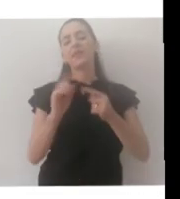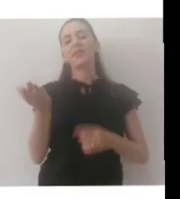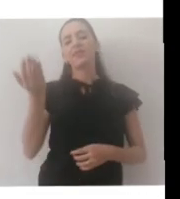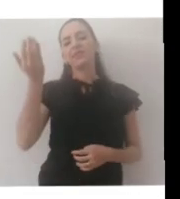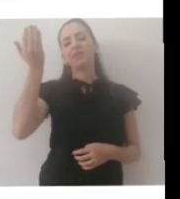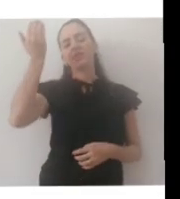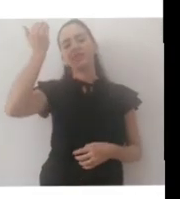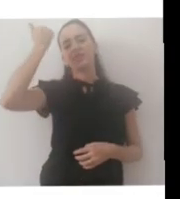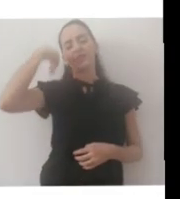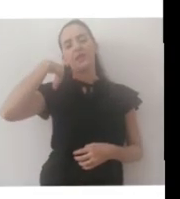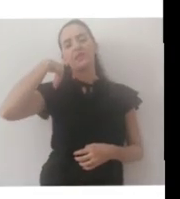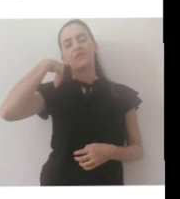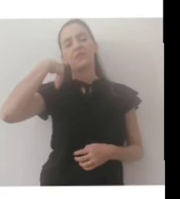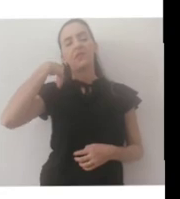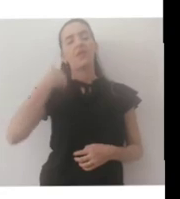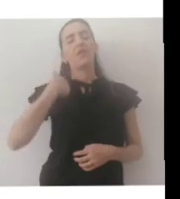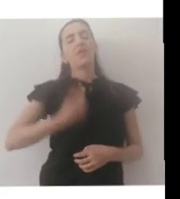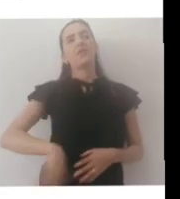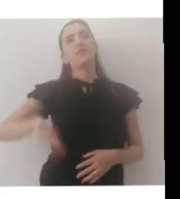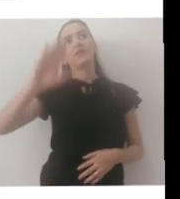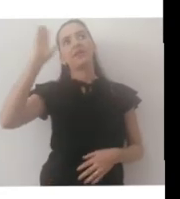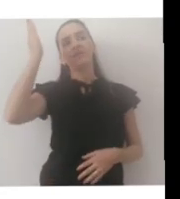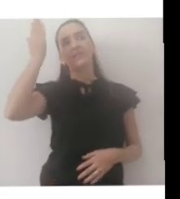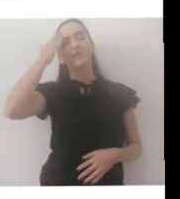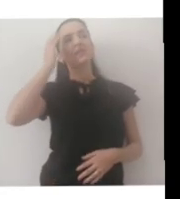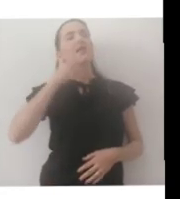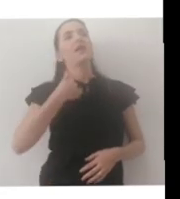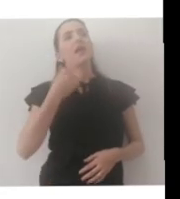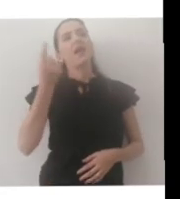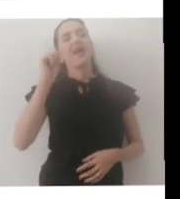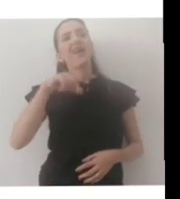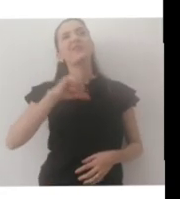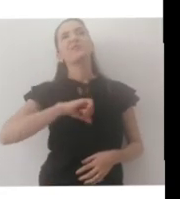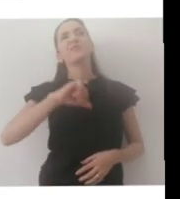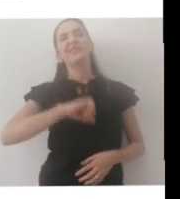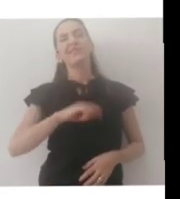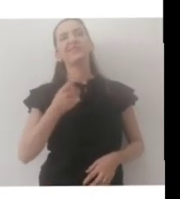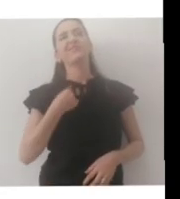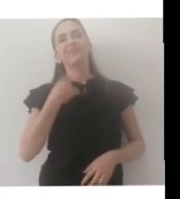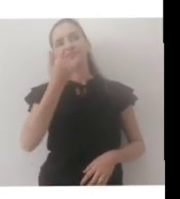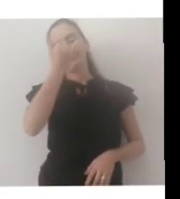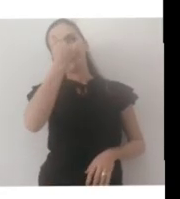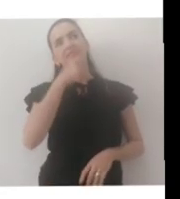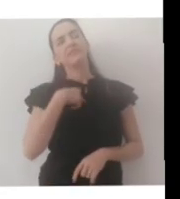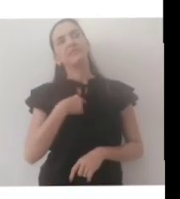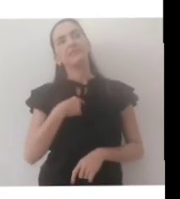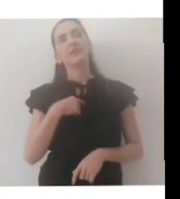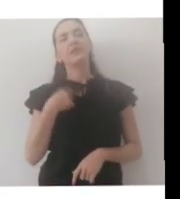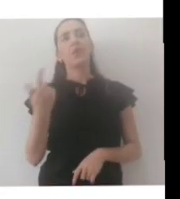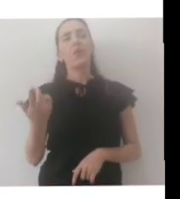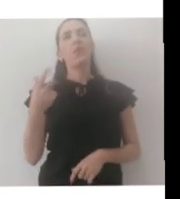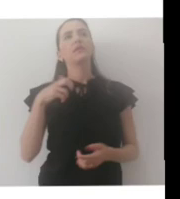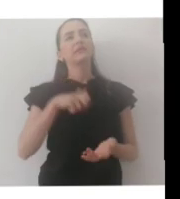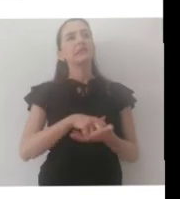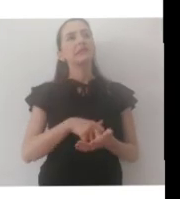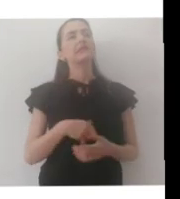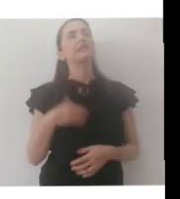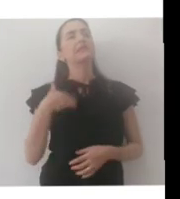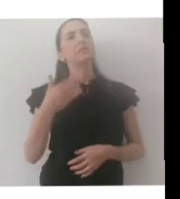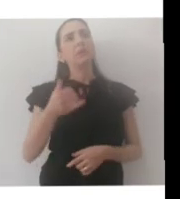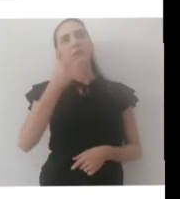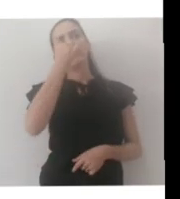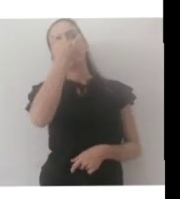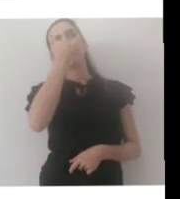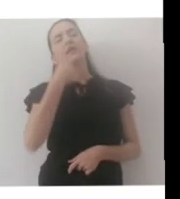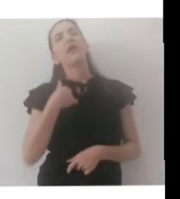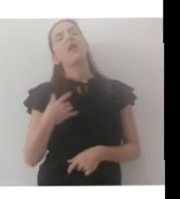adianta muito, porque só vou aprender isso quando isso vir de dentro para fora, quando eu ver que isso é ruim